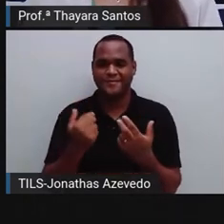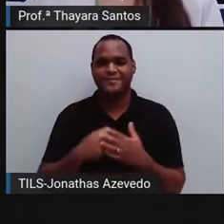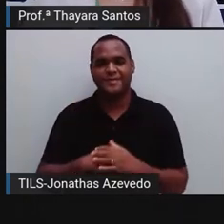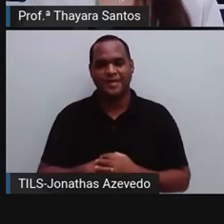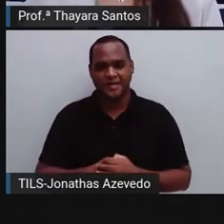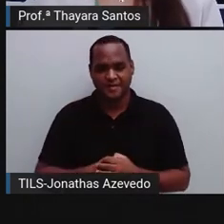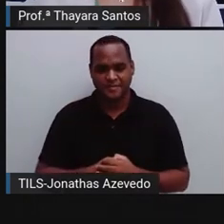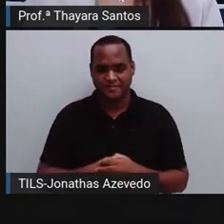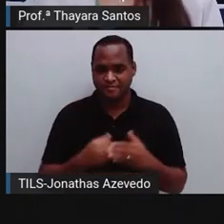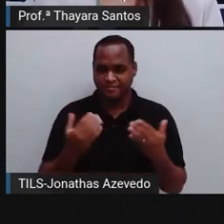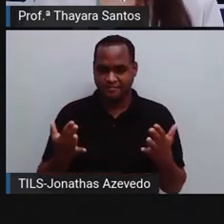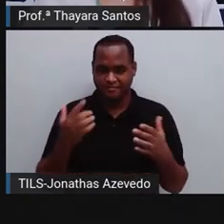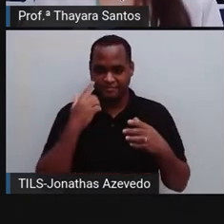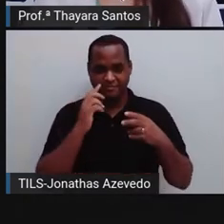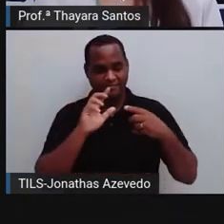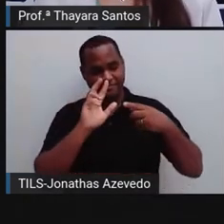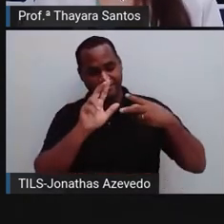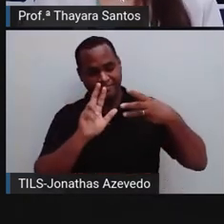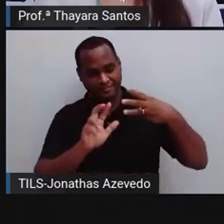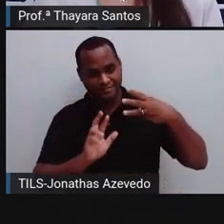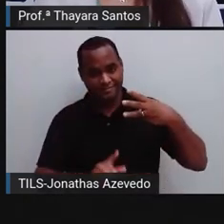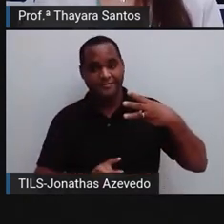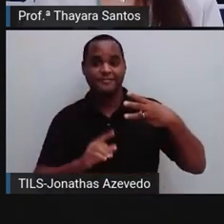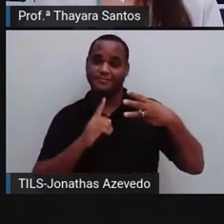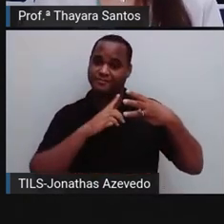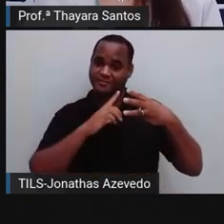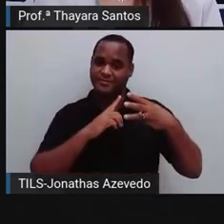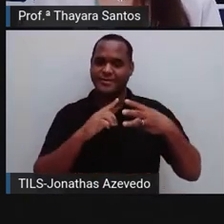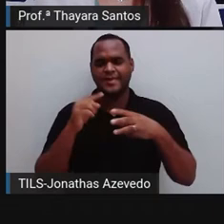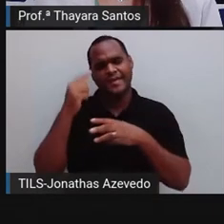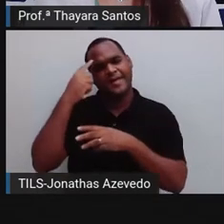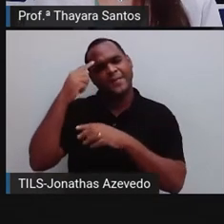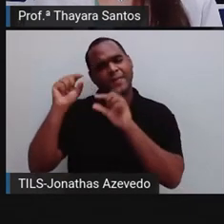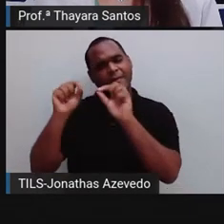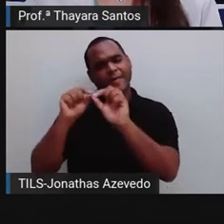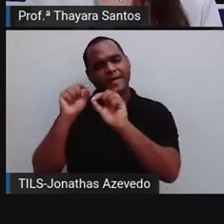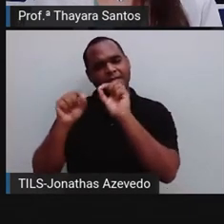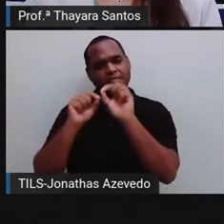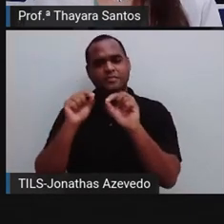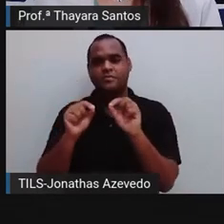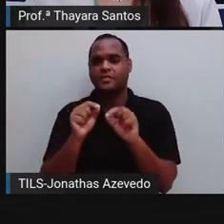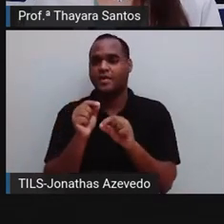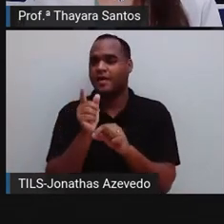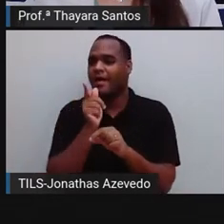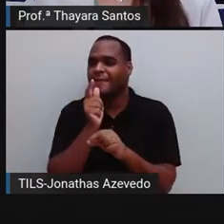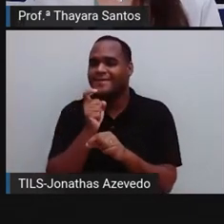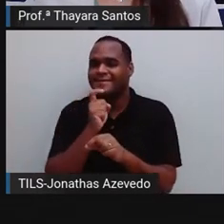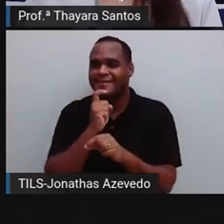Kelvin. Então, tem essas diferenças. Então, isso daqui é a temperatura